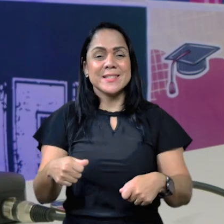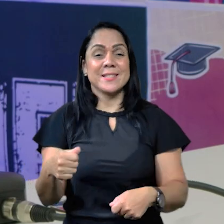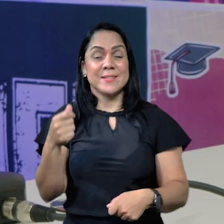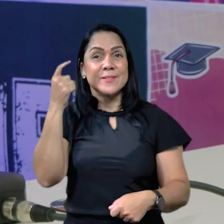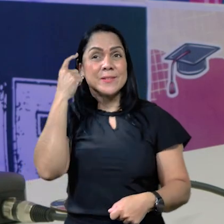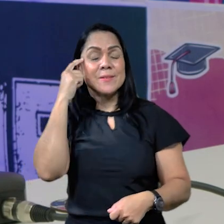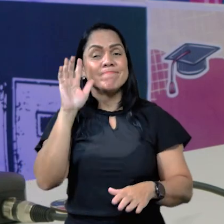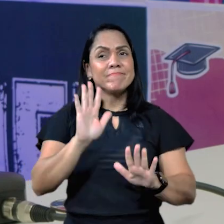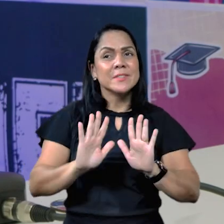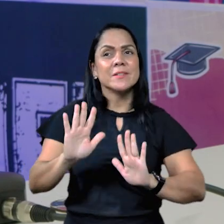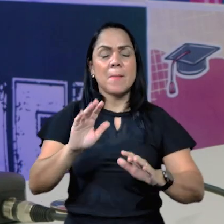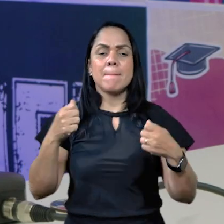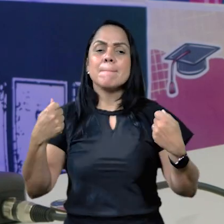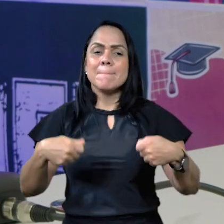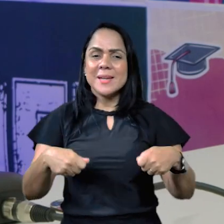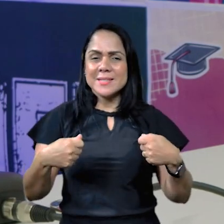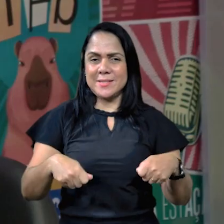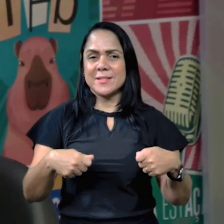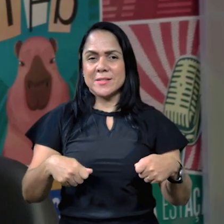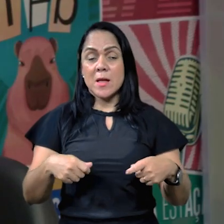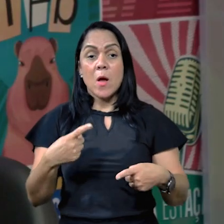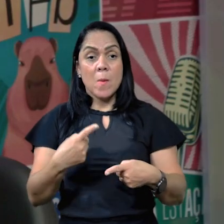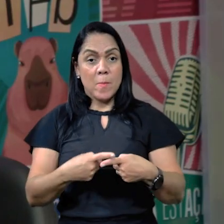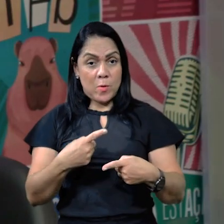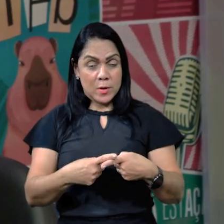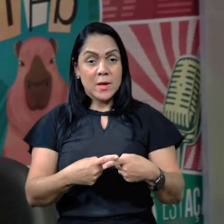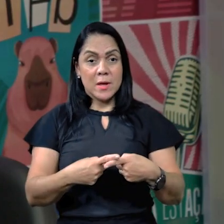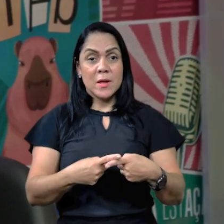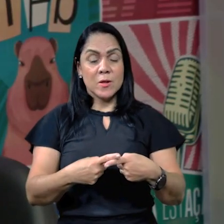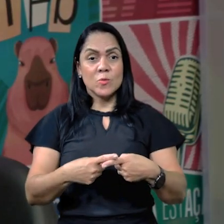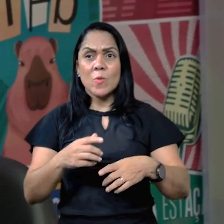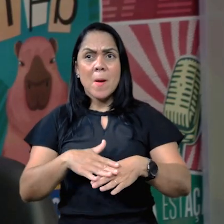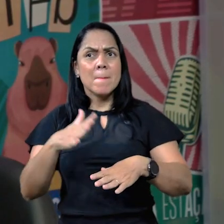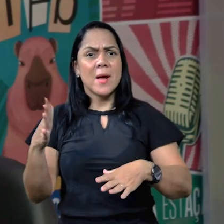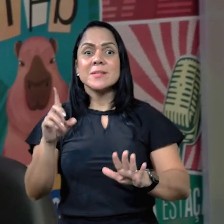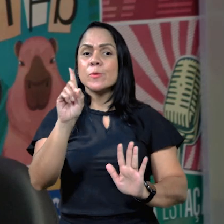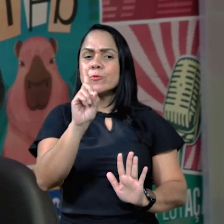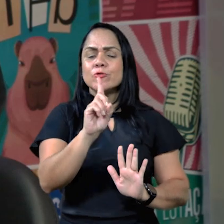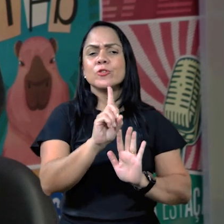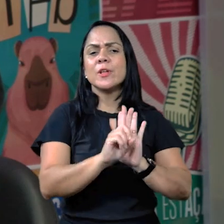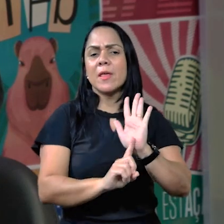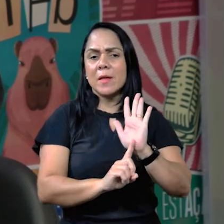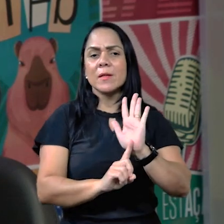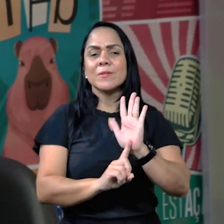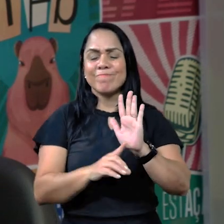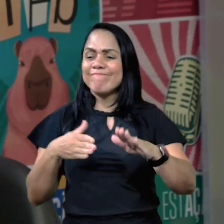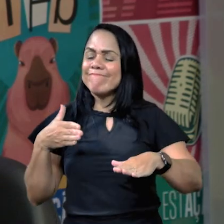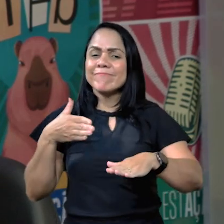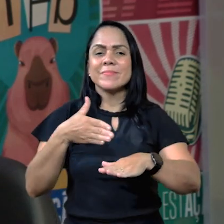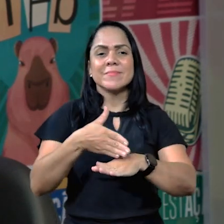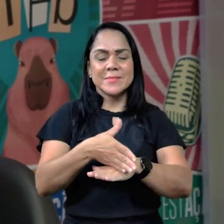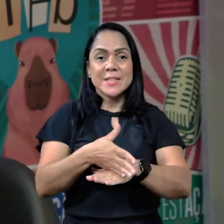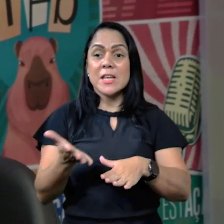Esse cuidado, né? Sim, precisa. Porque não é um plus, né? A gente tá falando de direito, a gente tá falando de Sim, acesso. Não é